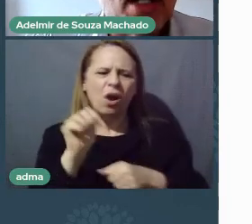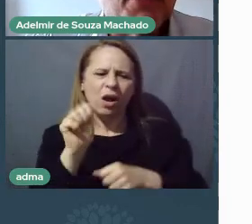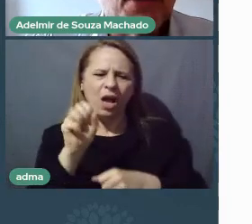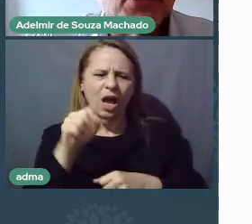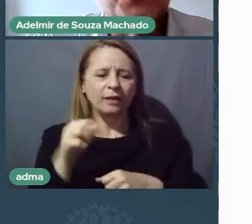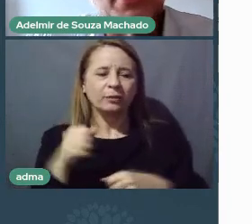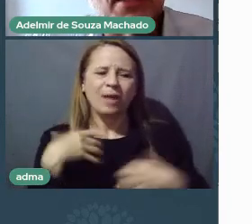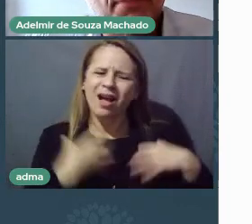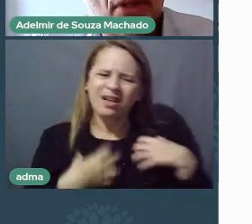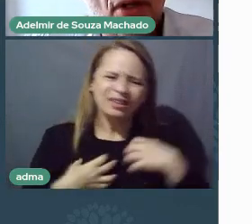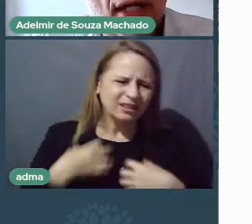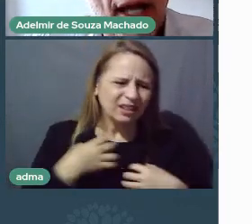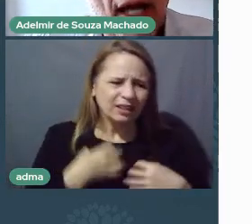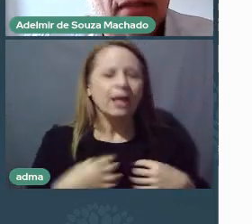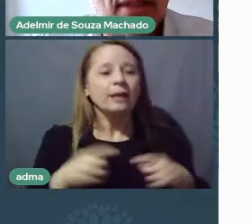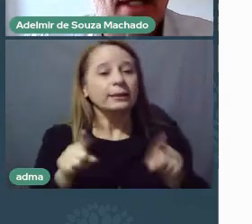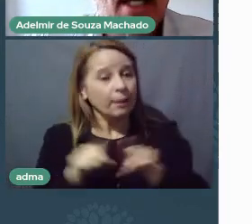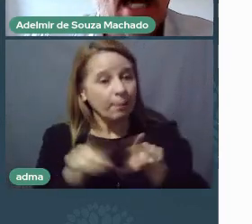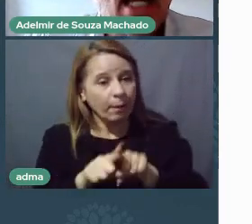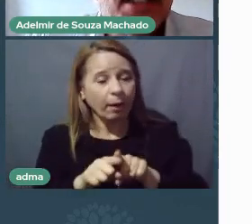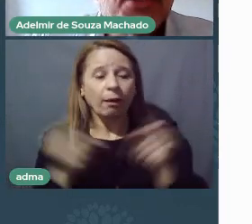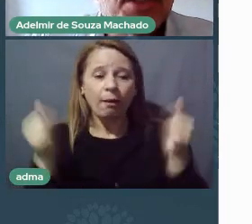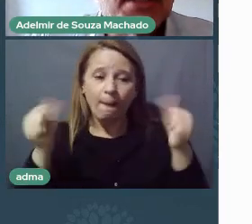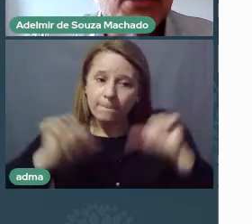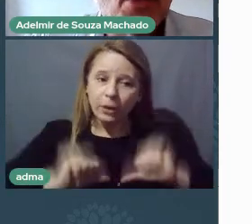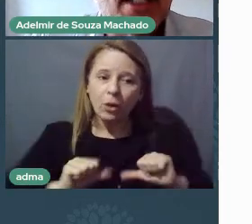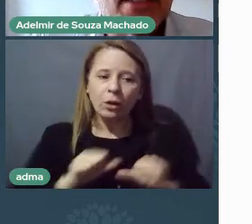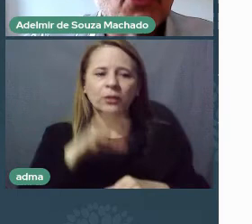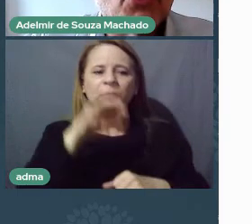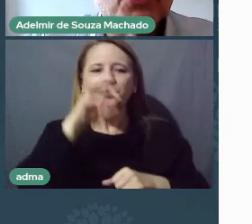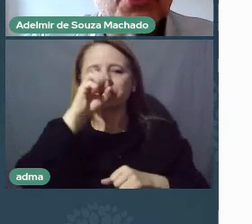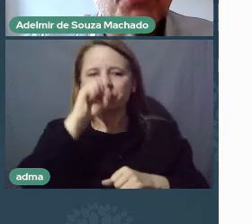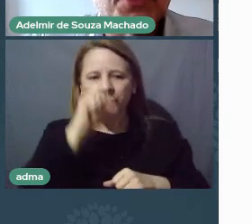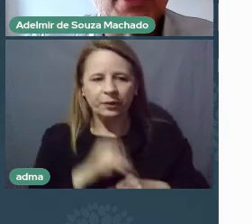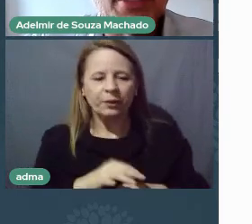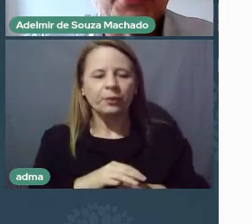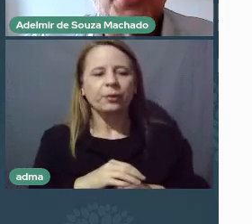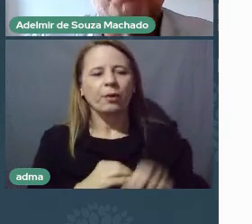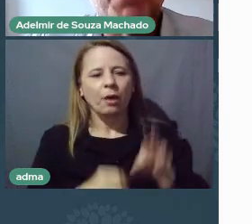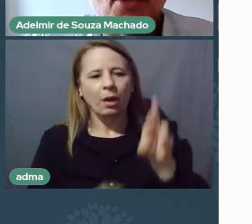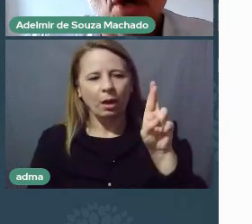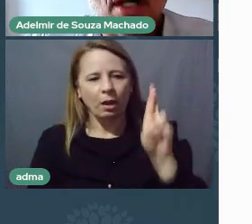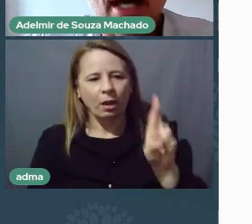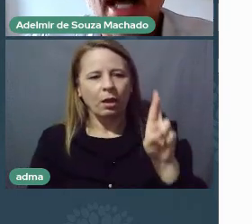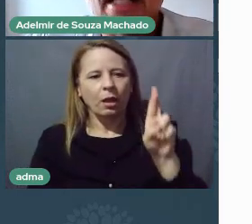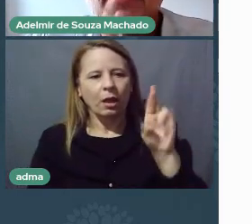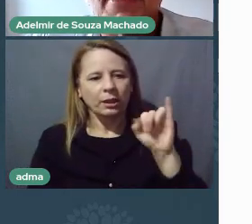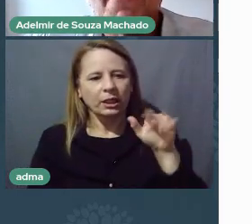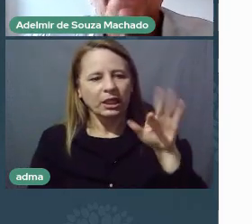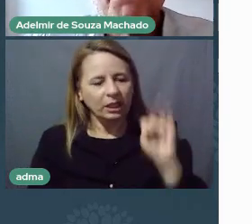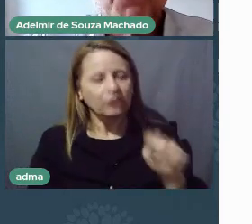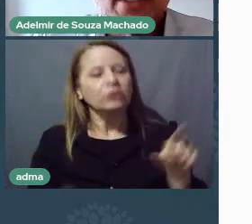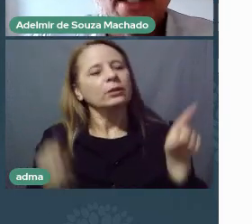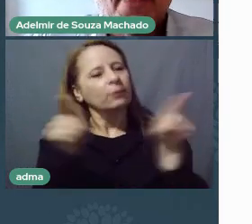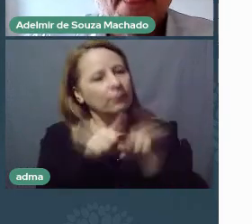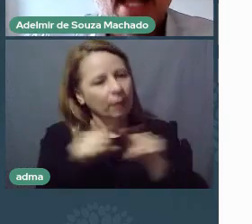depressão piora a falta de ar, que piora a asma. A rinite ou a rinoconjuntivite alérgica piora a asma. Tá?